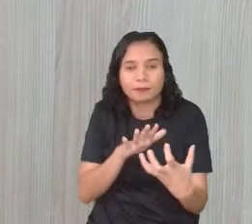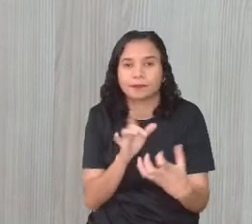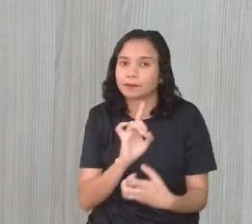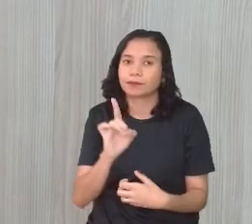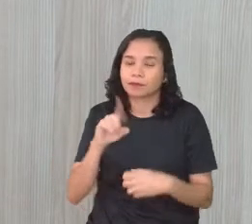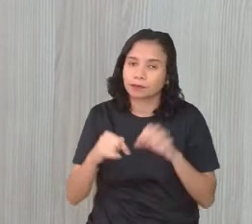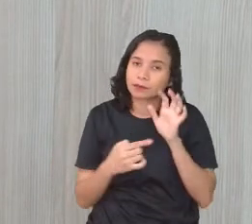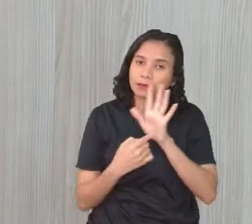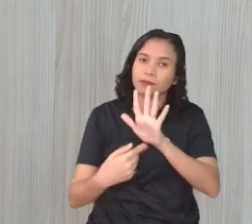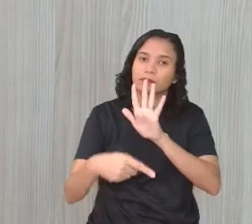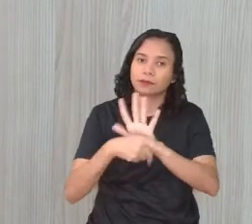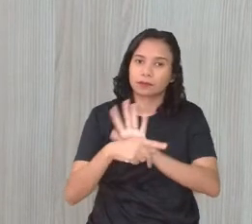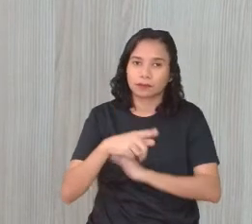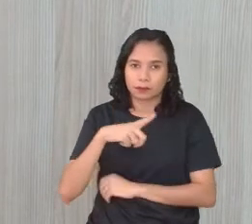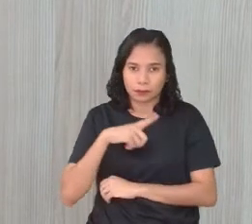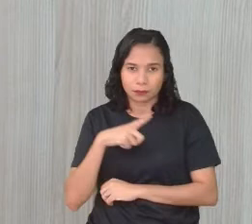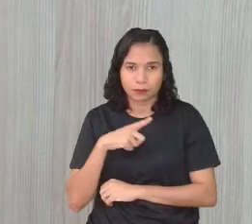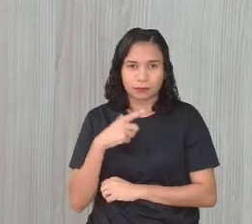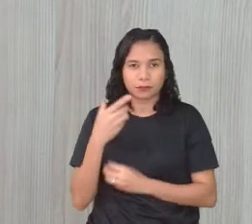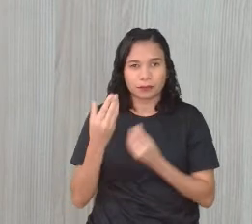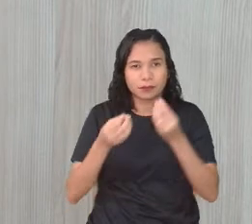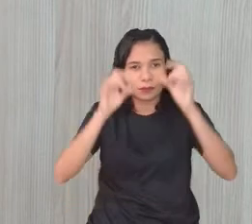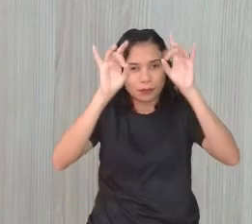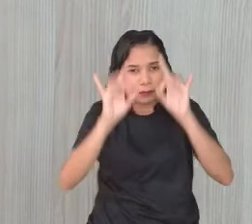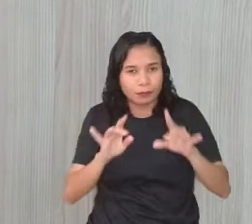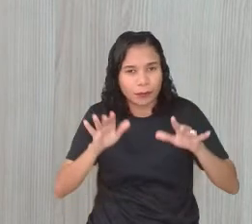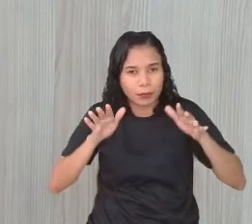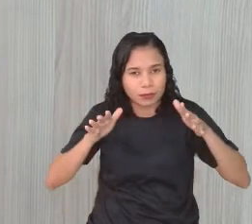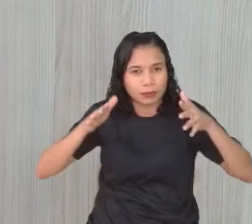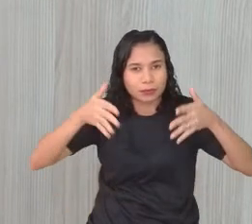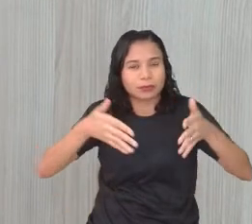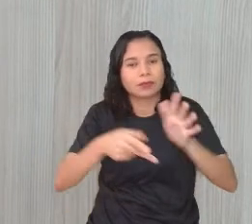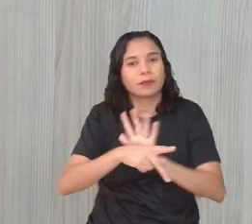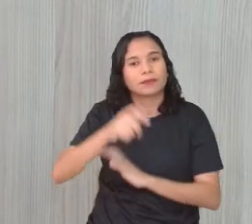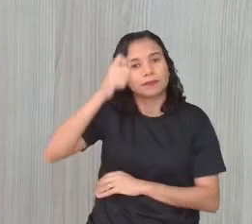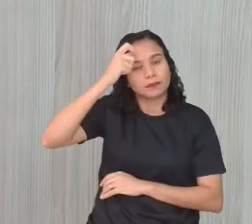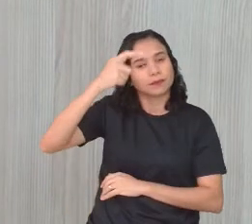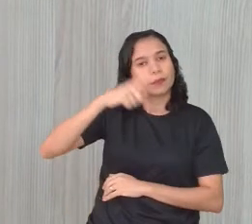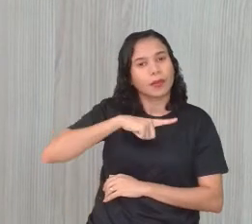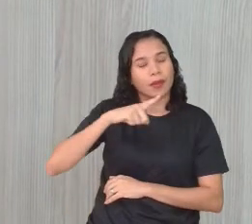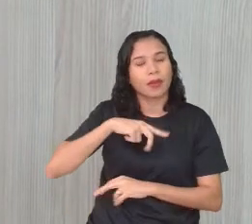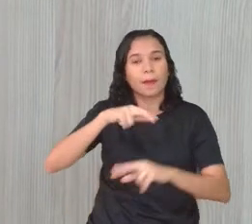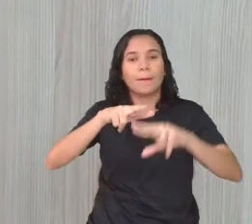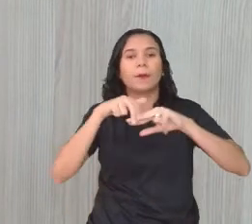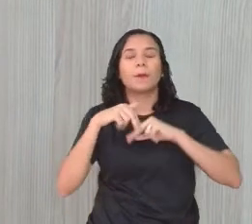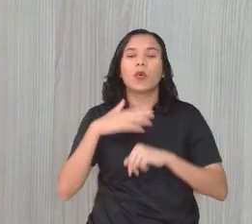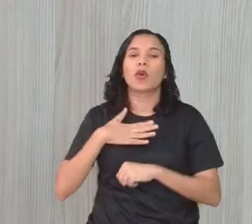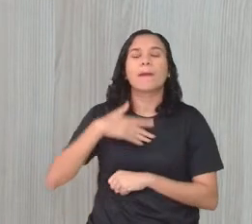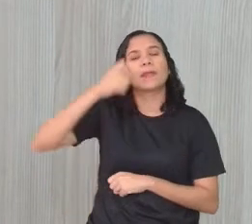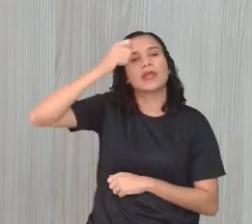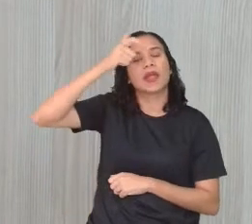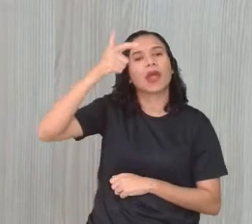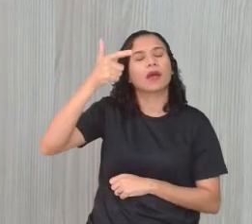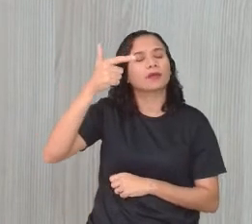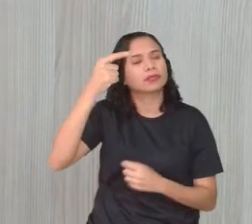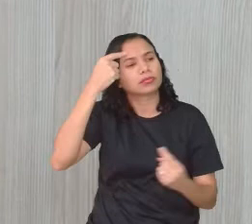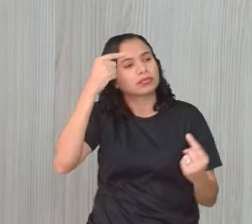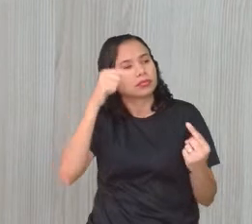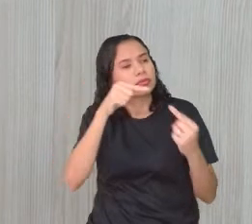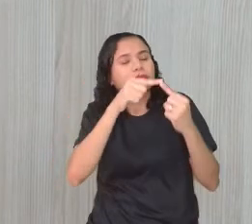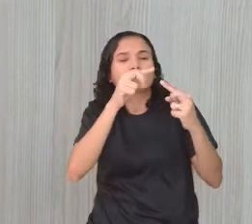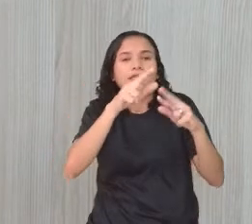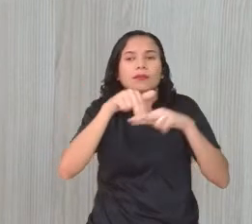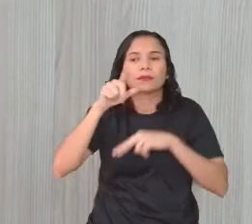uma exposição específica da ideia. Isso. Né? Dizer por que a minha ideia faz sentido, por que ela é